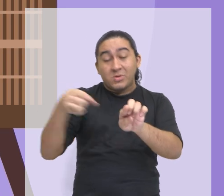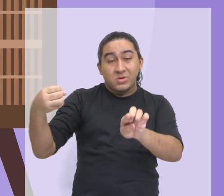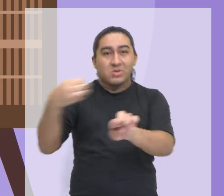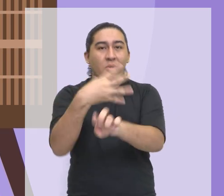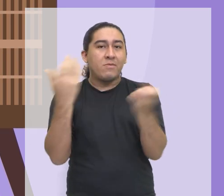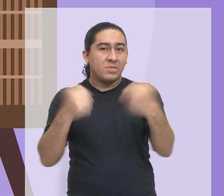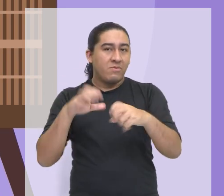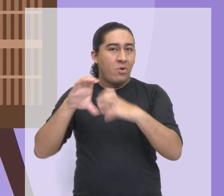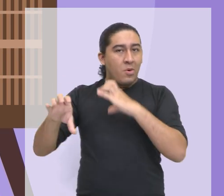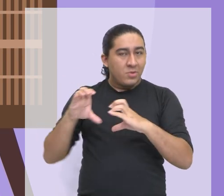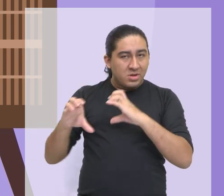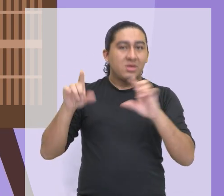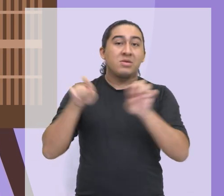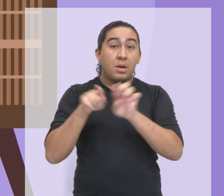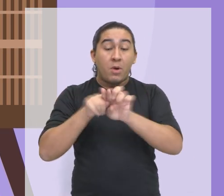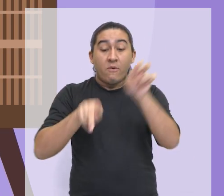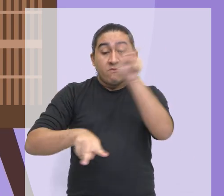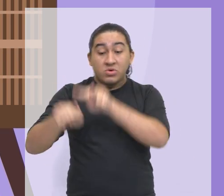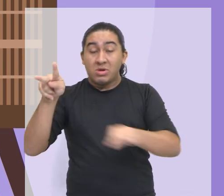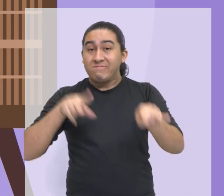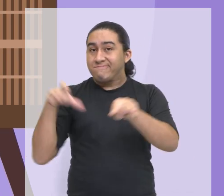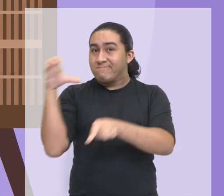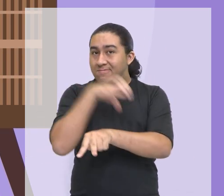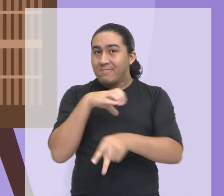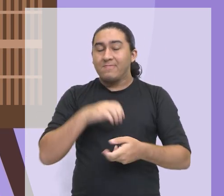de comunicação visual em massa.